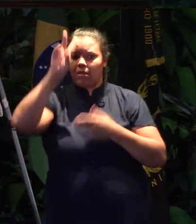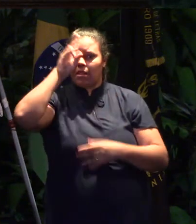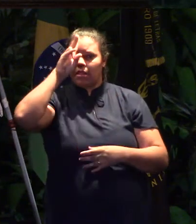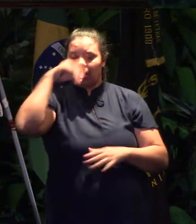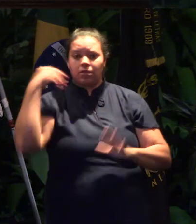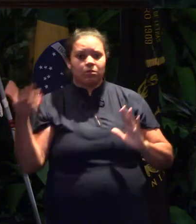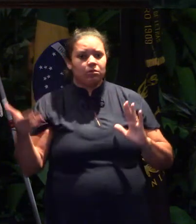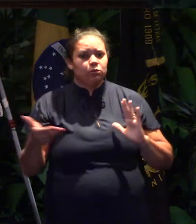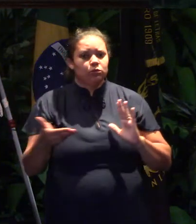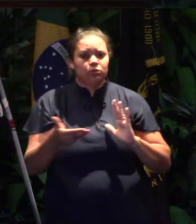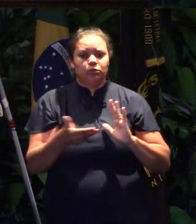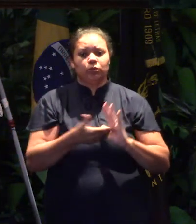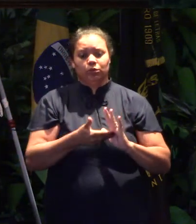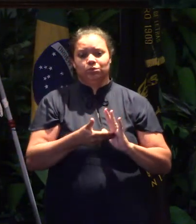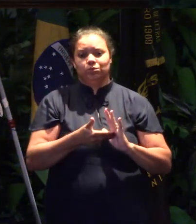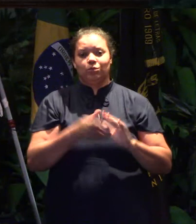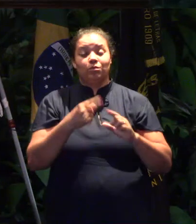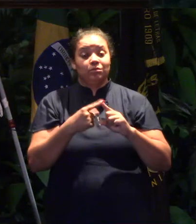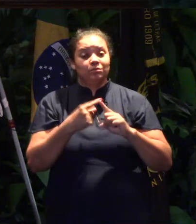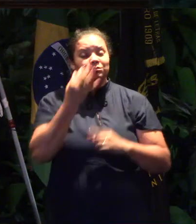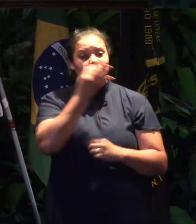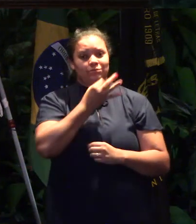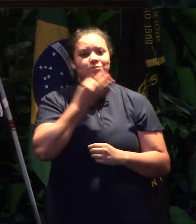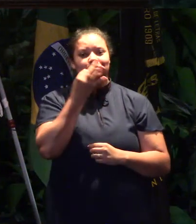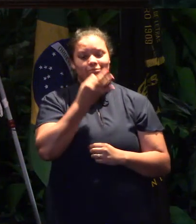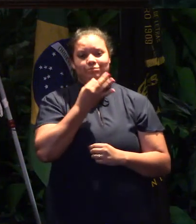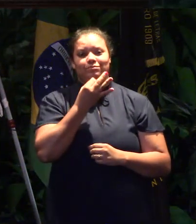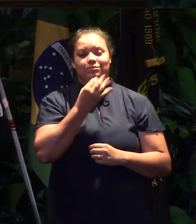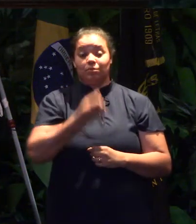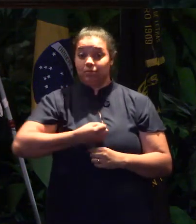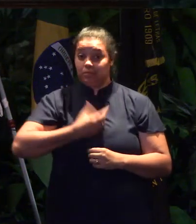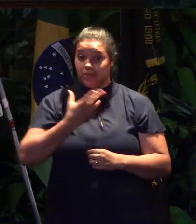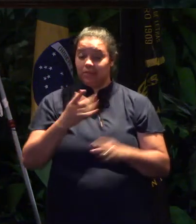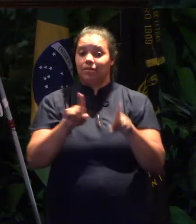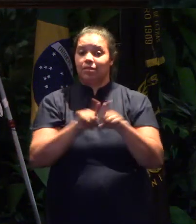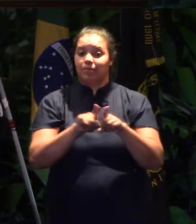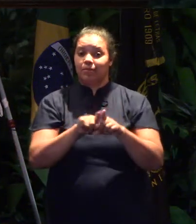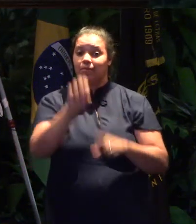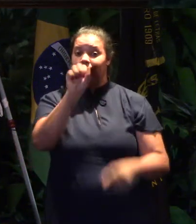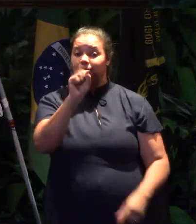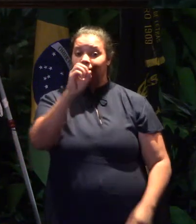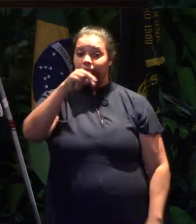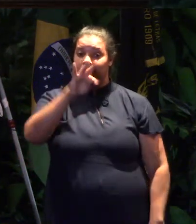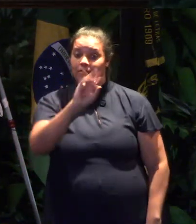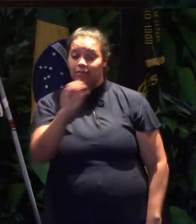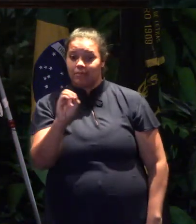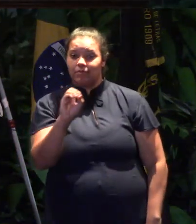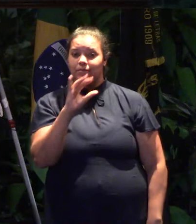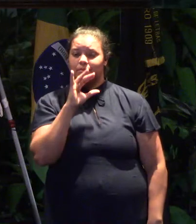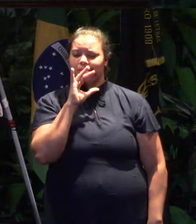é tudo, o ritmo oferece, né? E o soneto, a métrica da poesia, né, oferece, né,